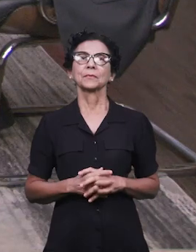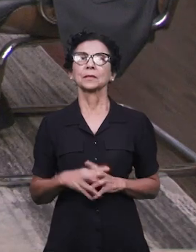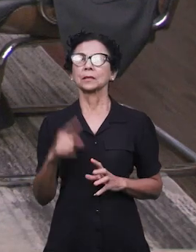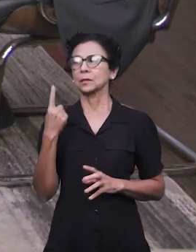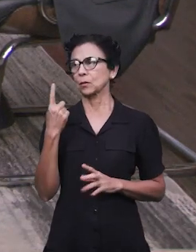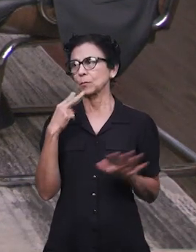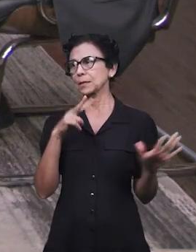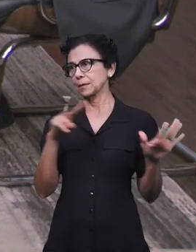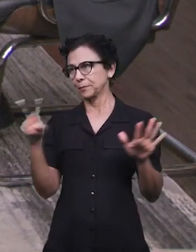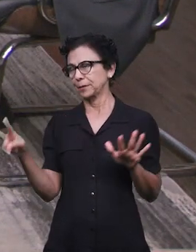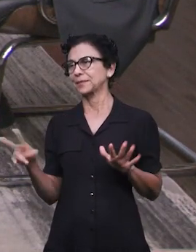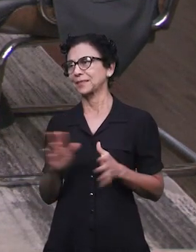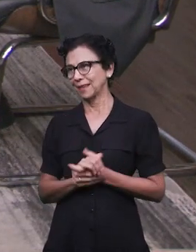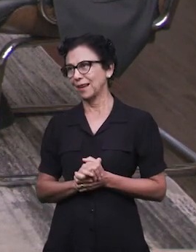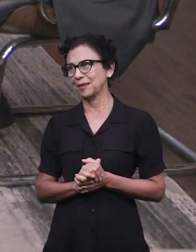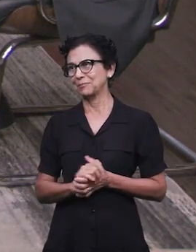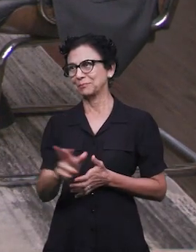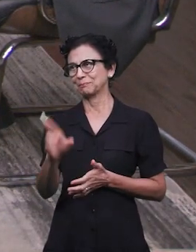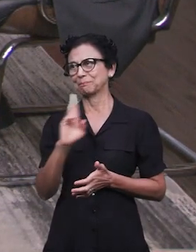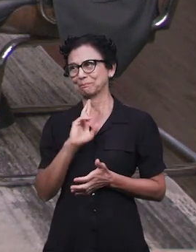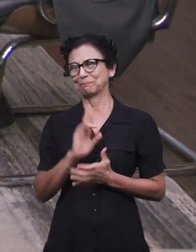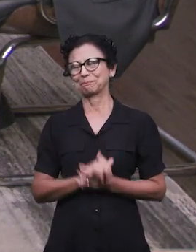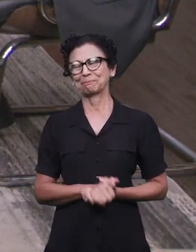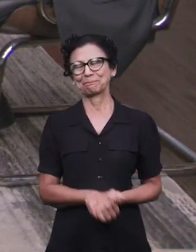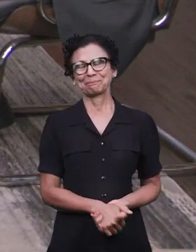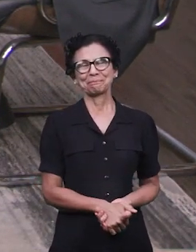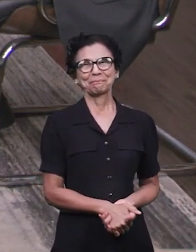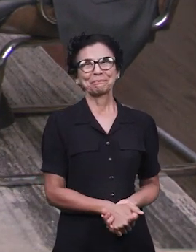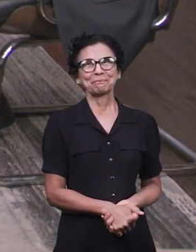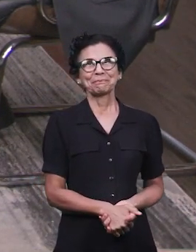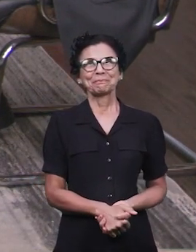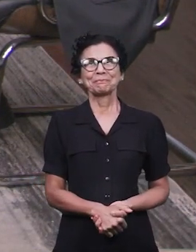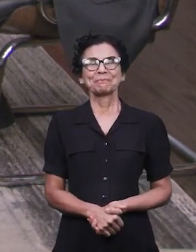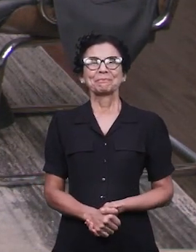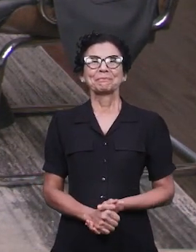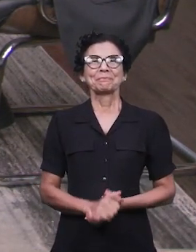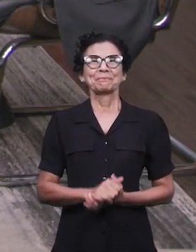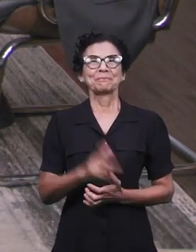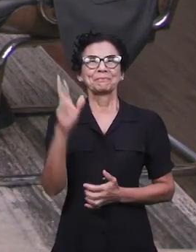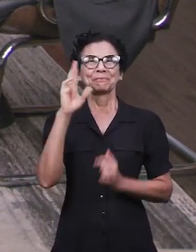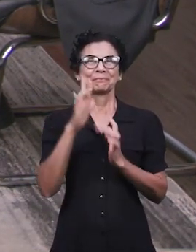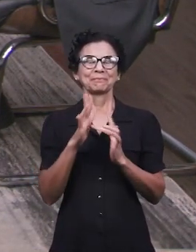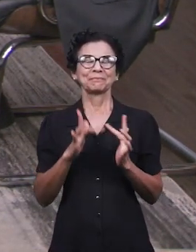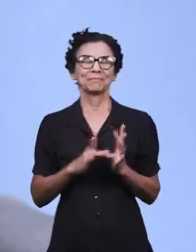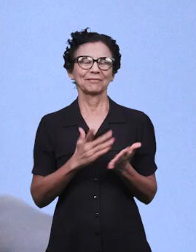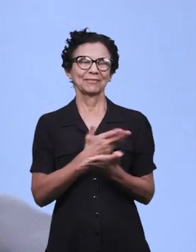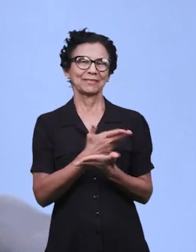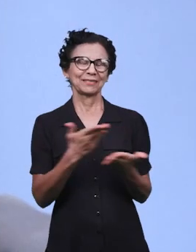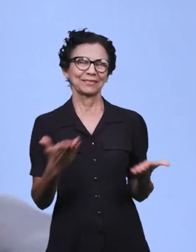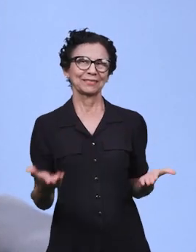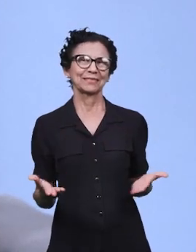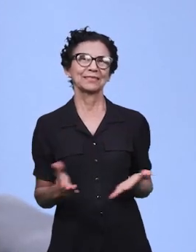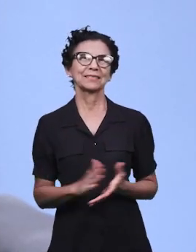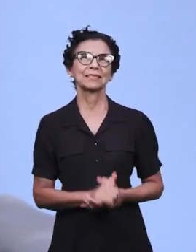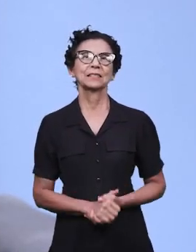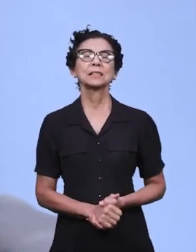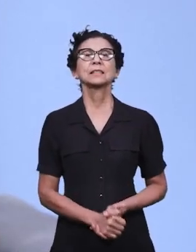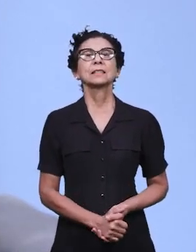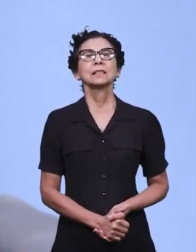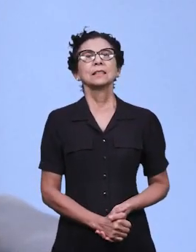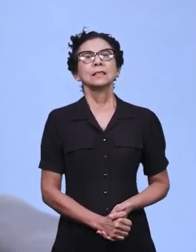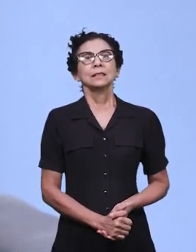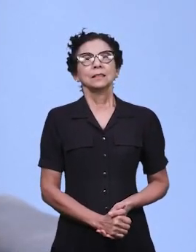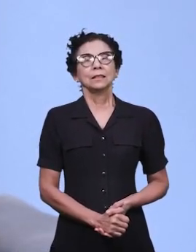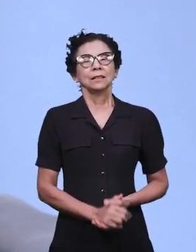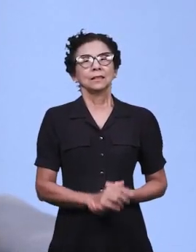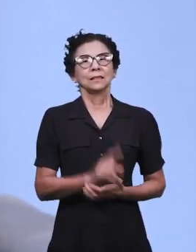Bom, eu me despeço dos companheiros com a paz do Senhor Jesus. Paz do Senhor. Amém. Paz do Senhor. E de você que nos assiste também, Deus